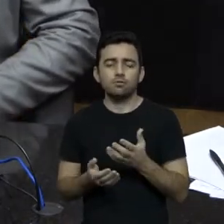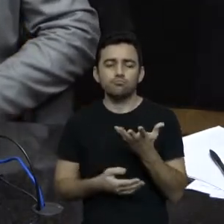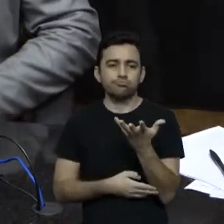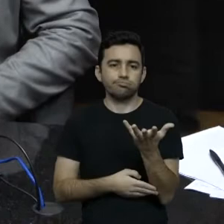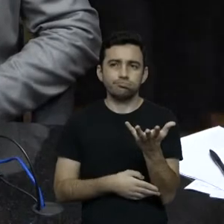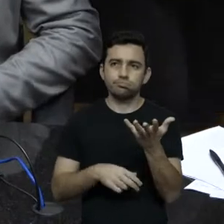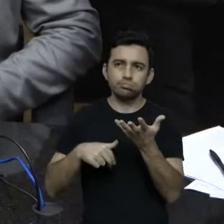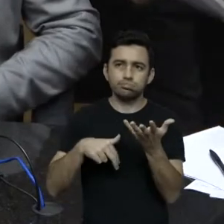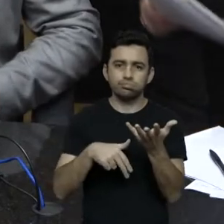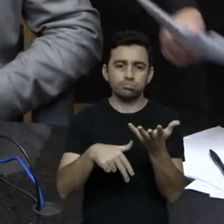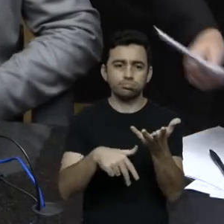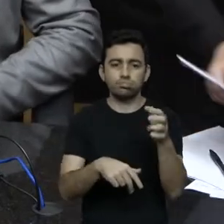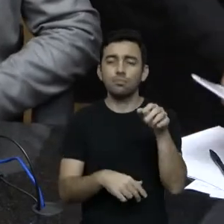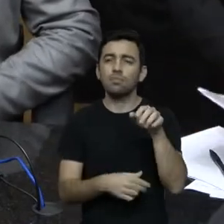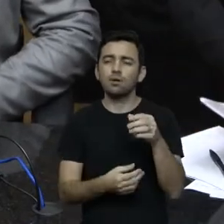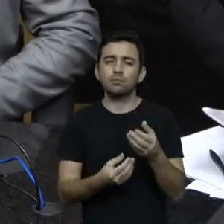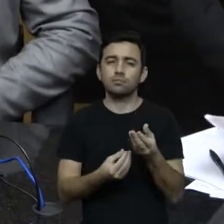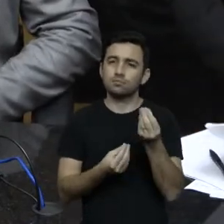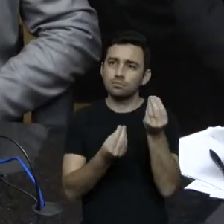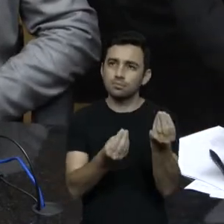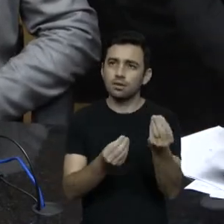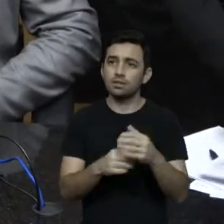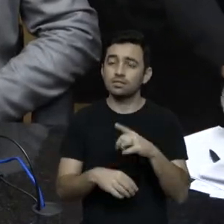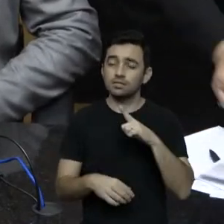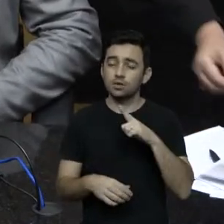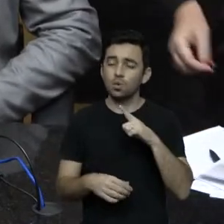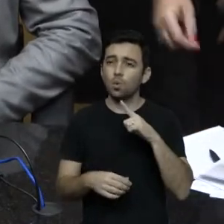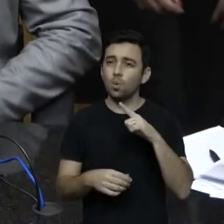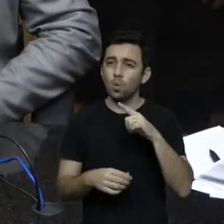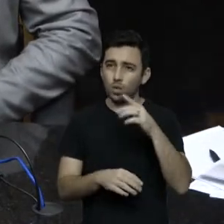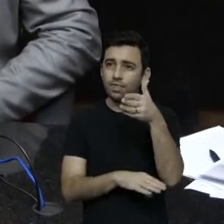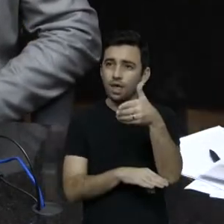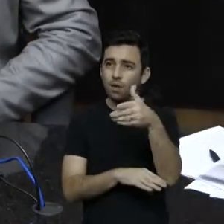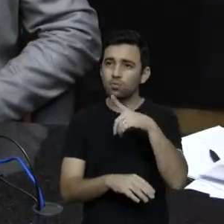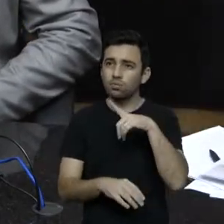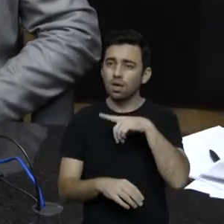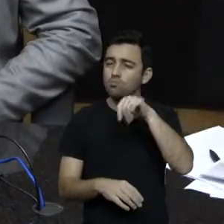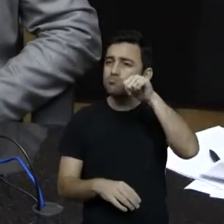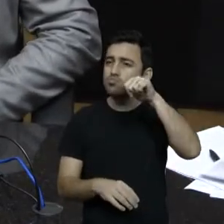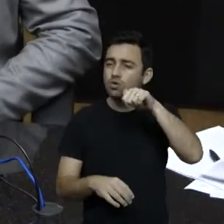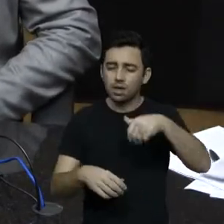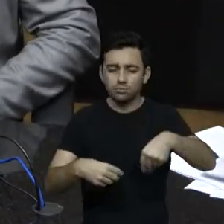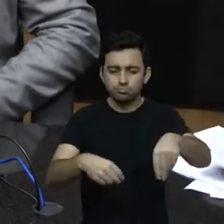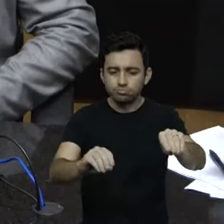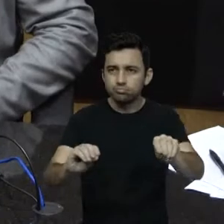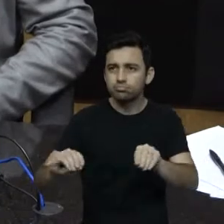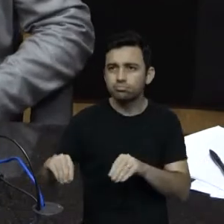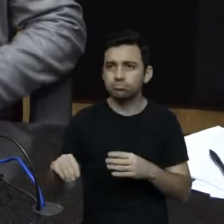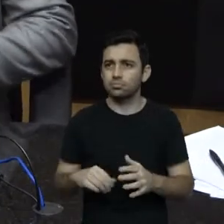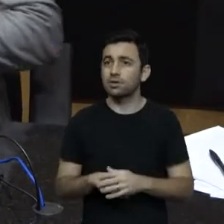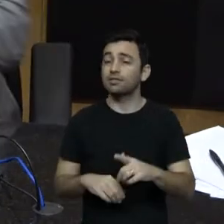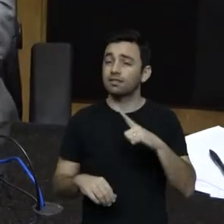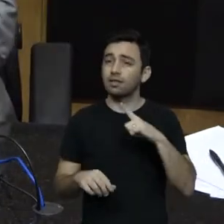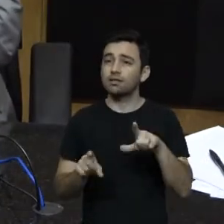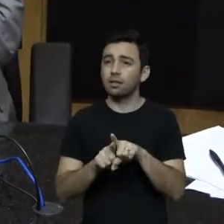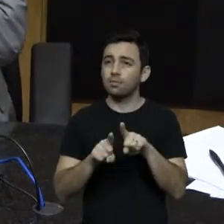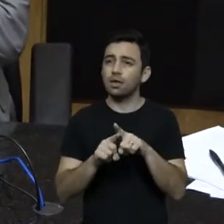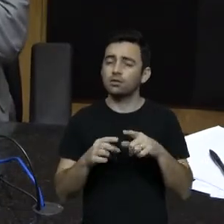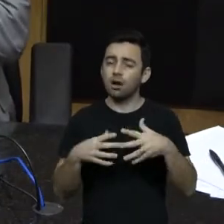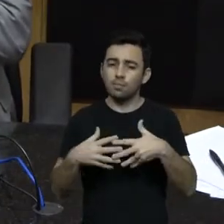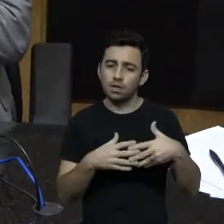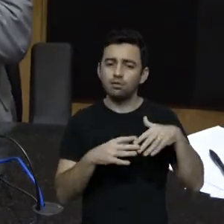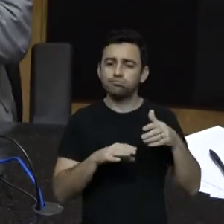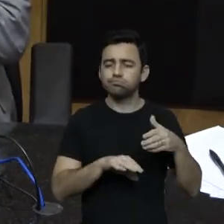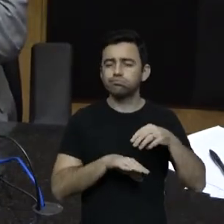mesa E se for no hotel tem uma camareira e teve um transporte que levou essa bebida até aquele lugar